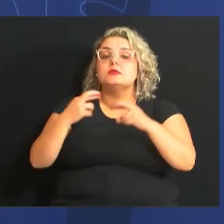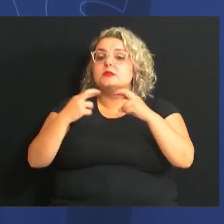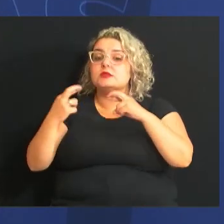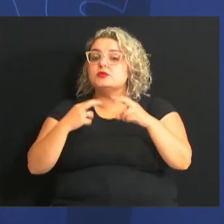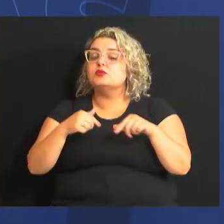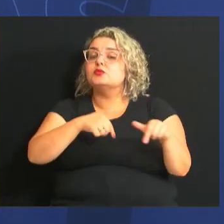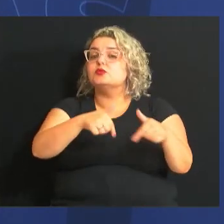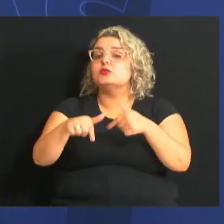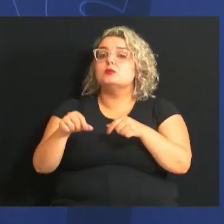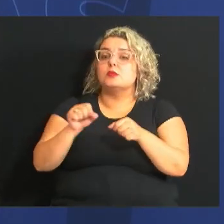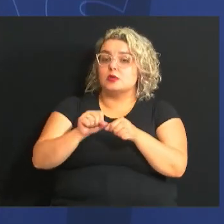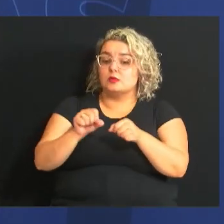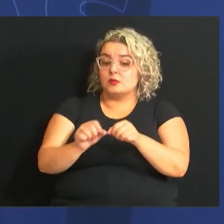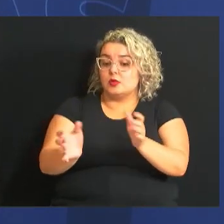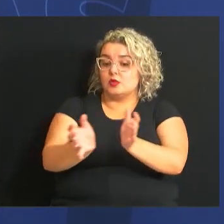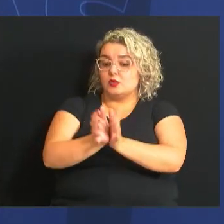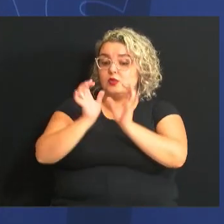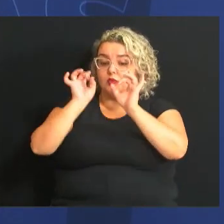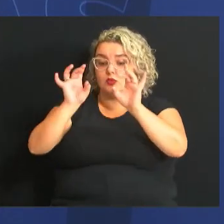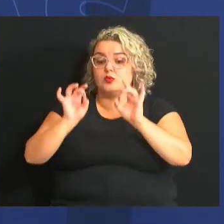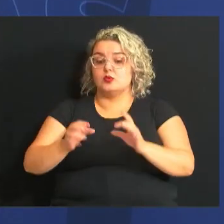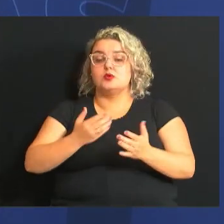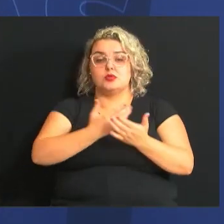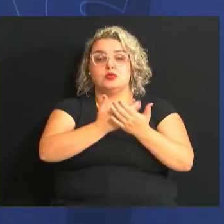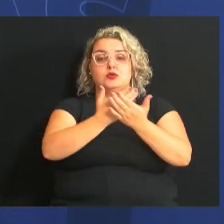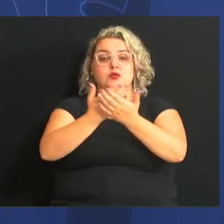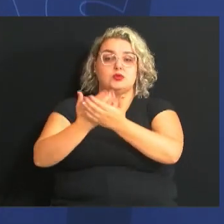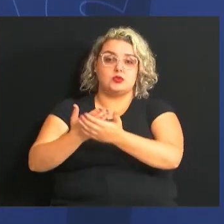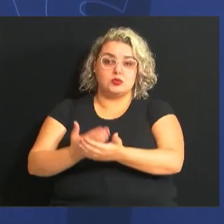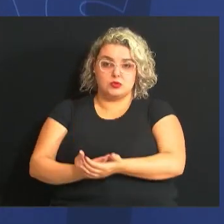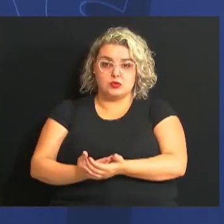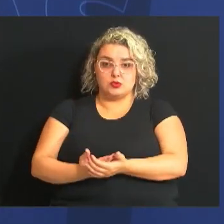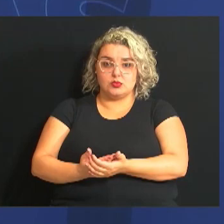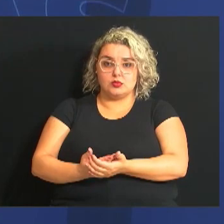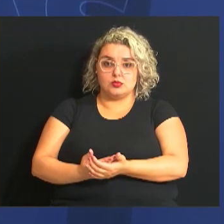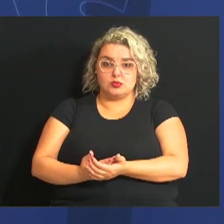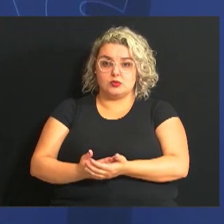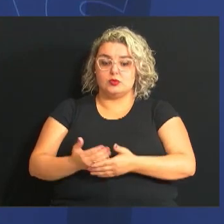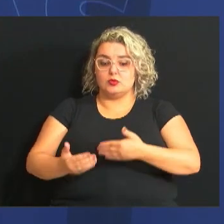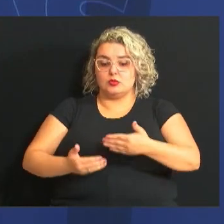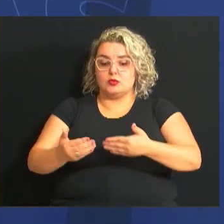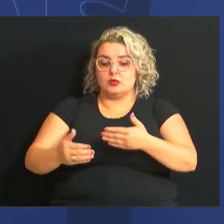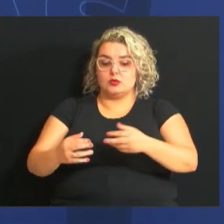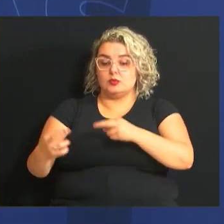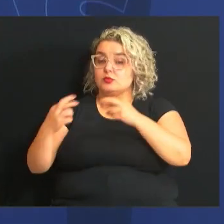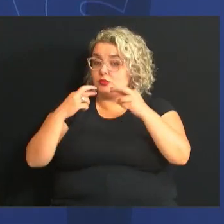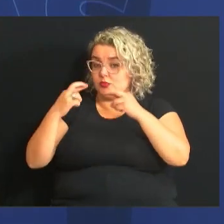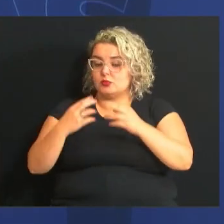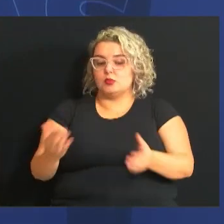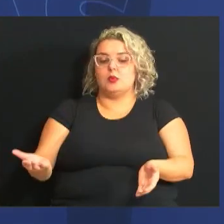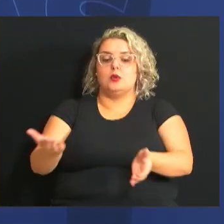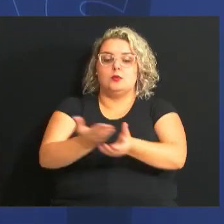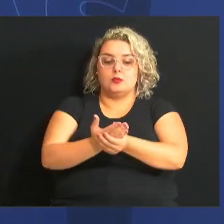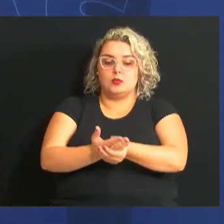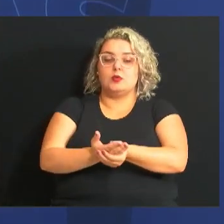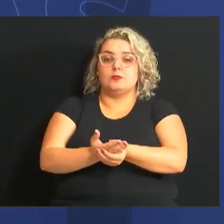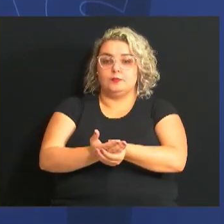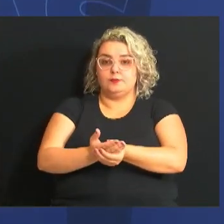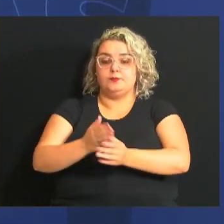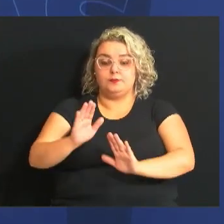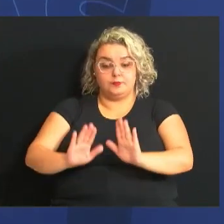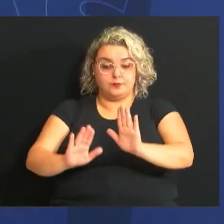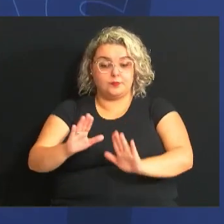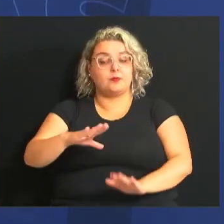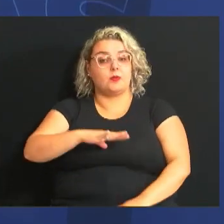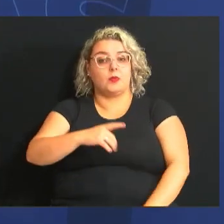pela Comissão Especial de Estudos, que examinou os processos licitados pela Câmara Municipal de Campinas desde o